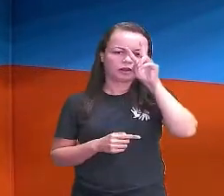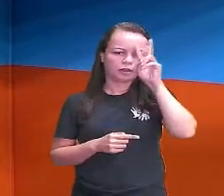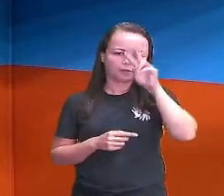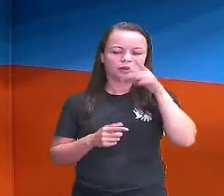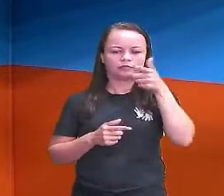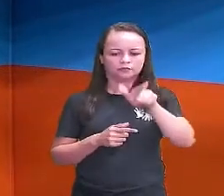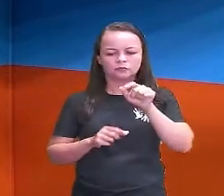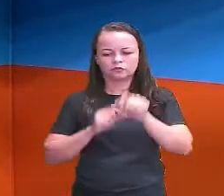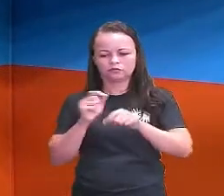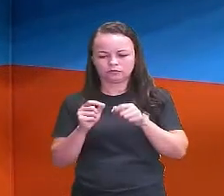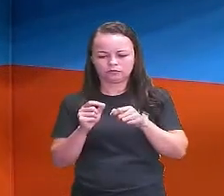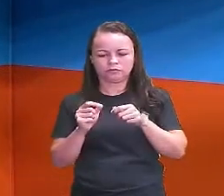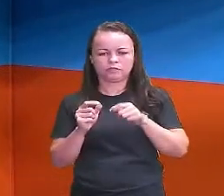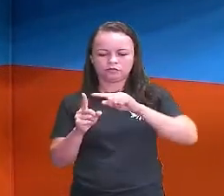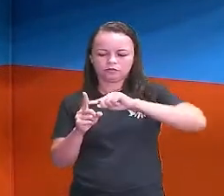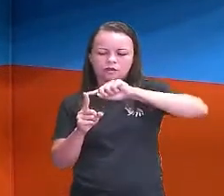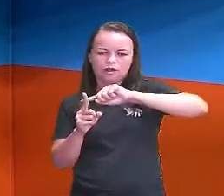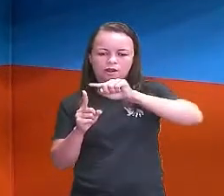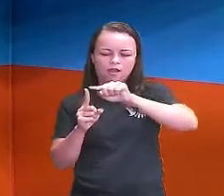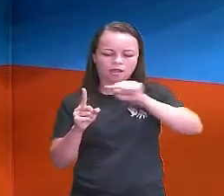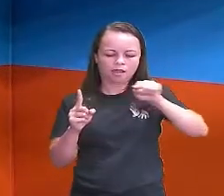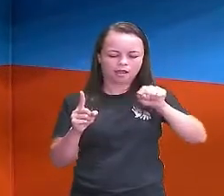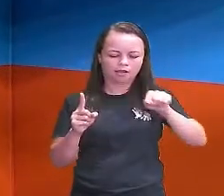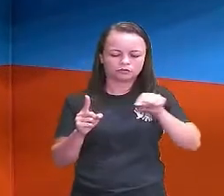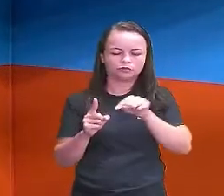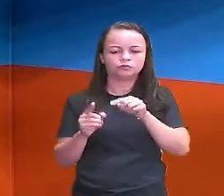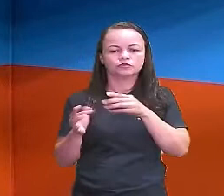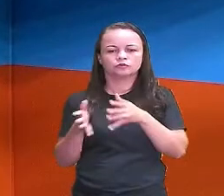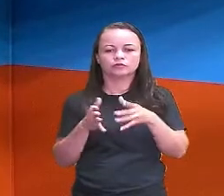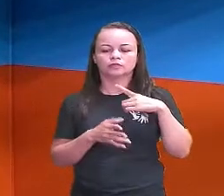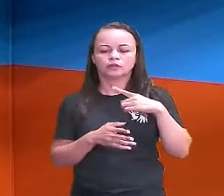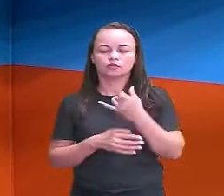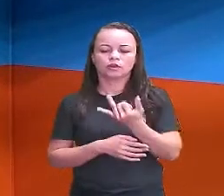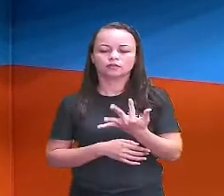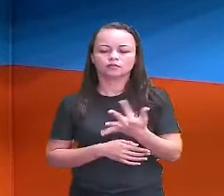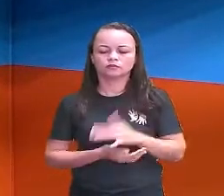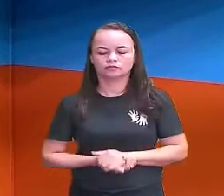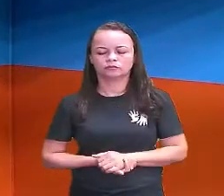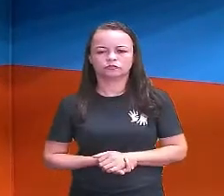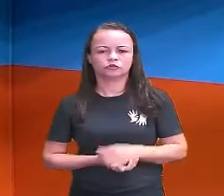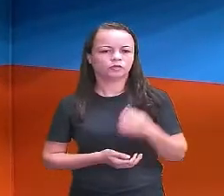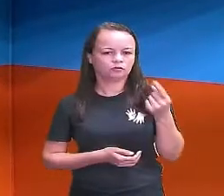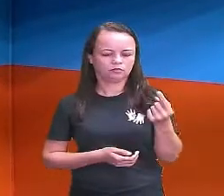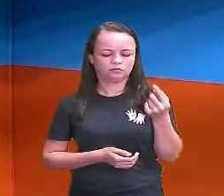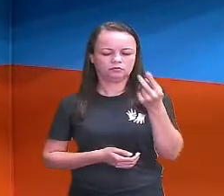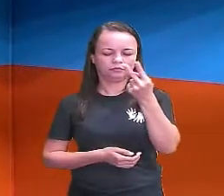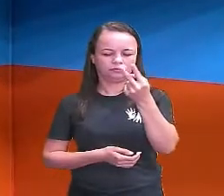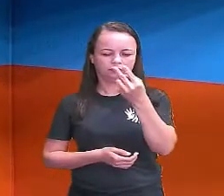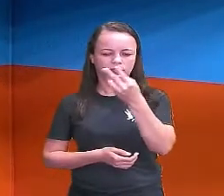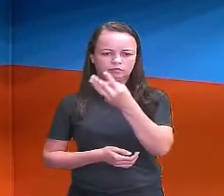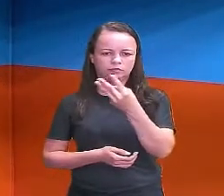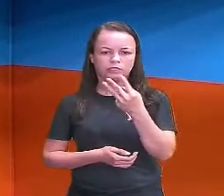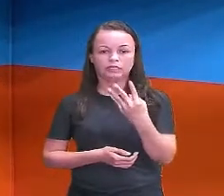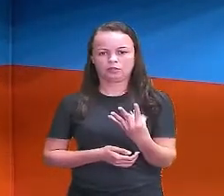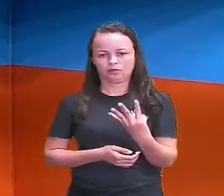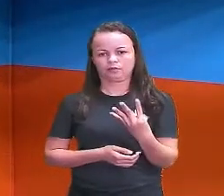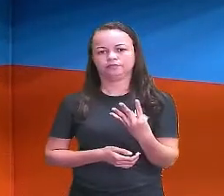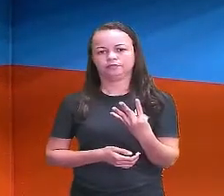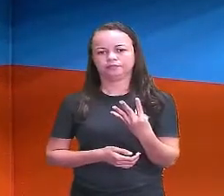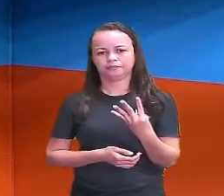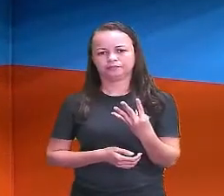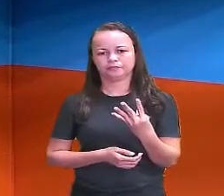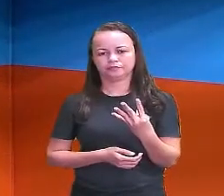quantos lados, né, a gente vai ter nesse trapézio. Eu vou ter 1, 2, 3,